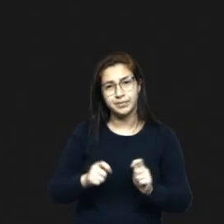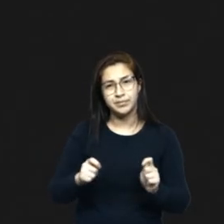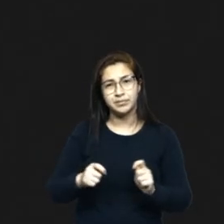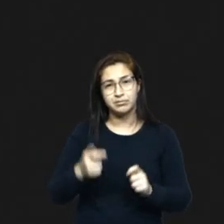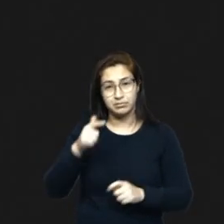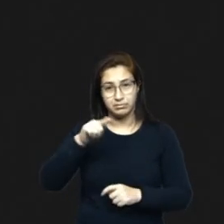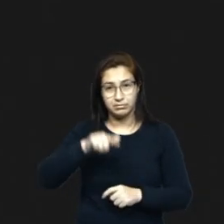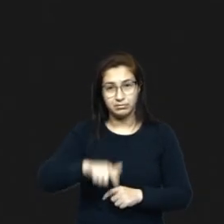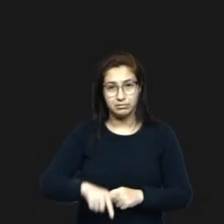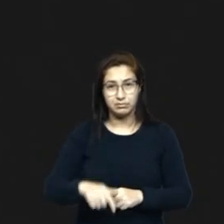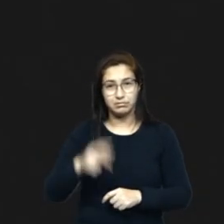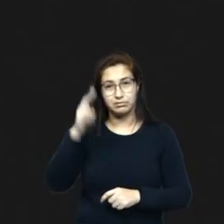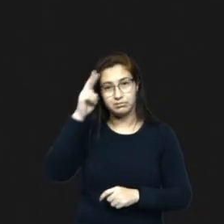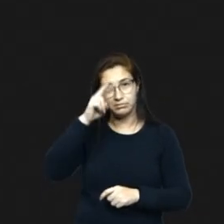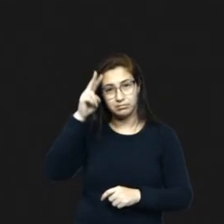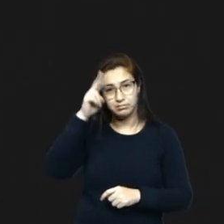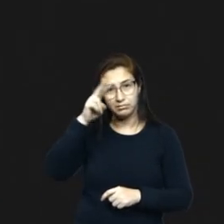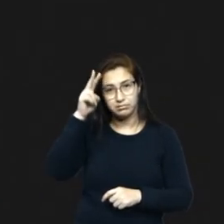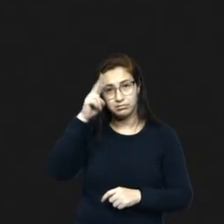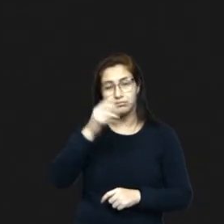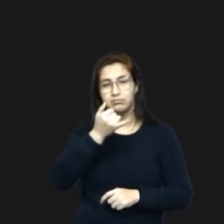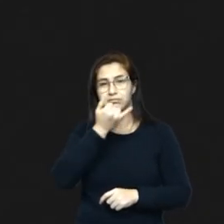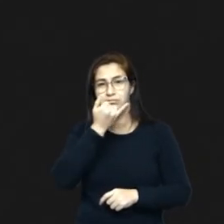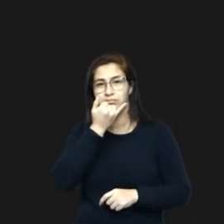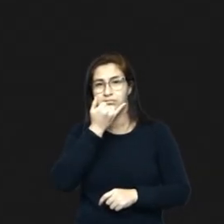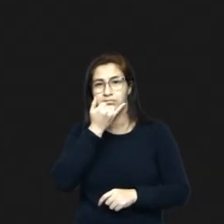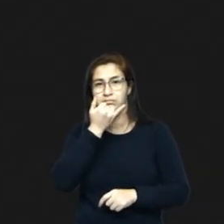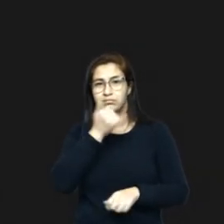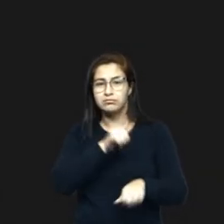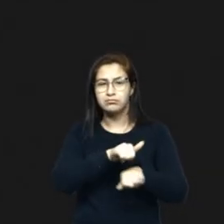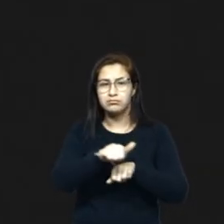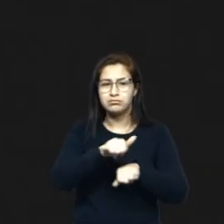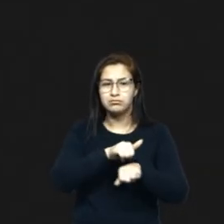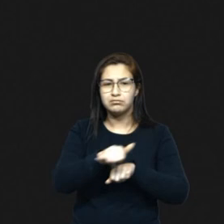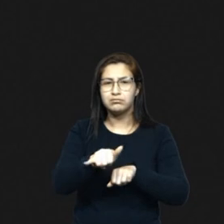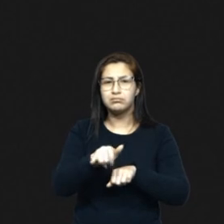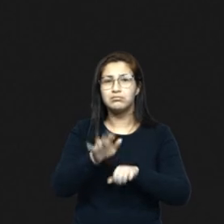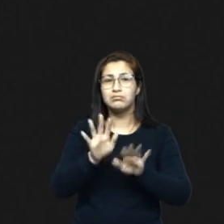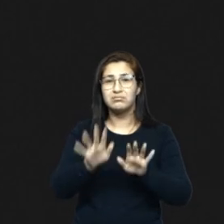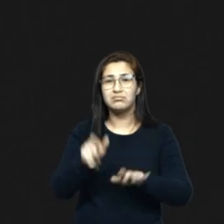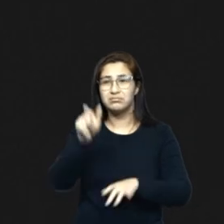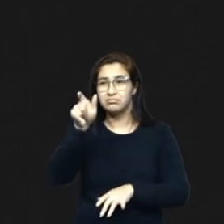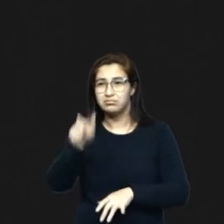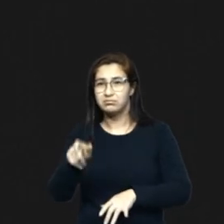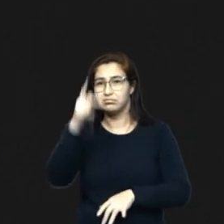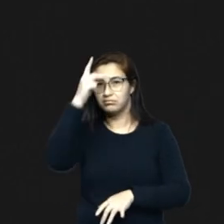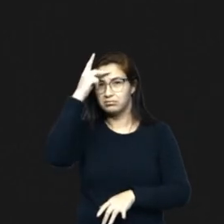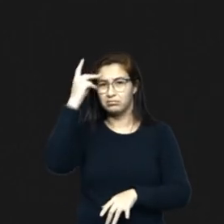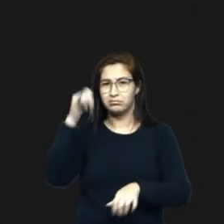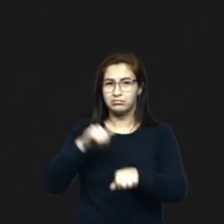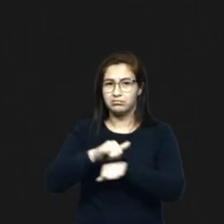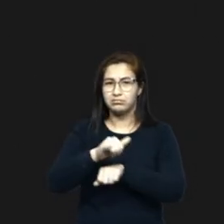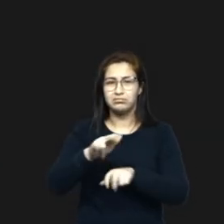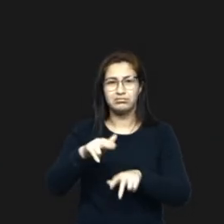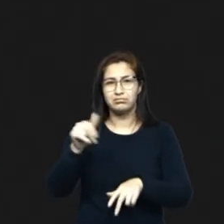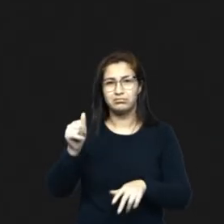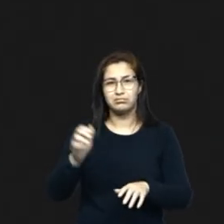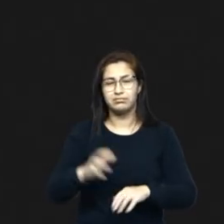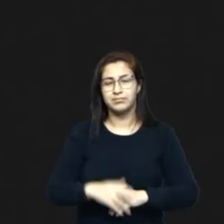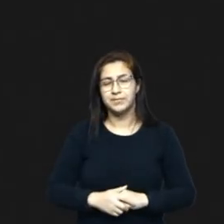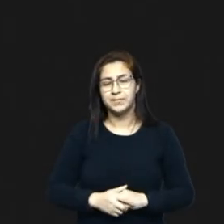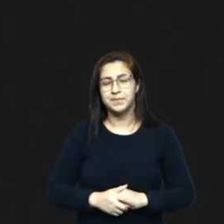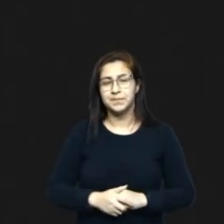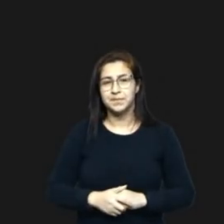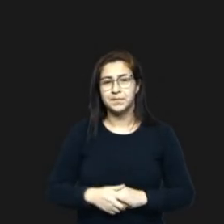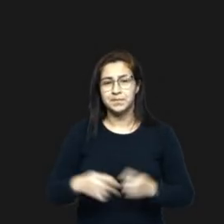repetir, a história perdoa a traição, mas jamais o traidor. Esse é o momento que o Brasil mais precisa, esse